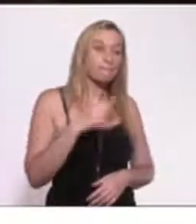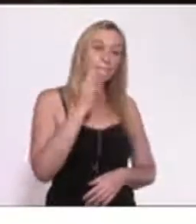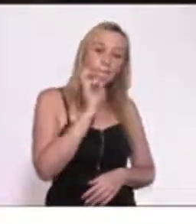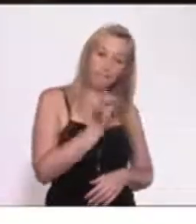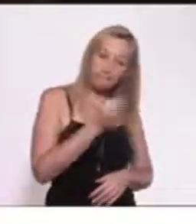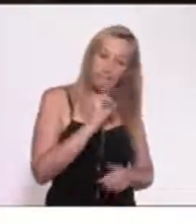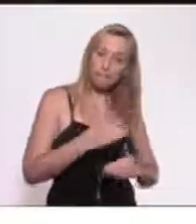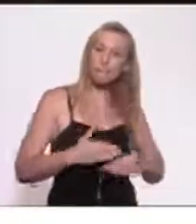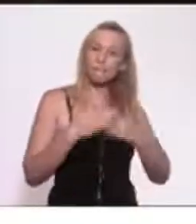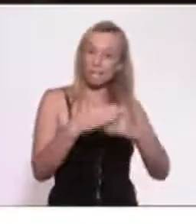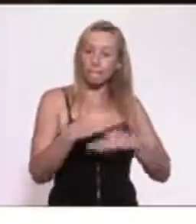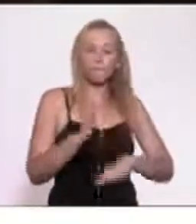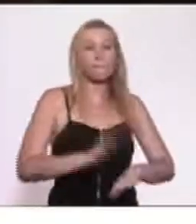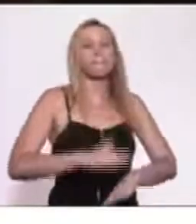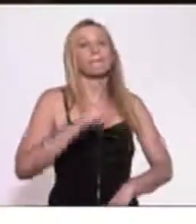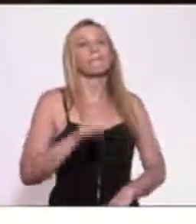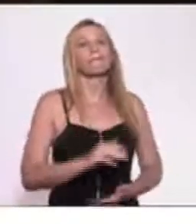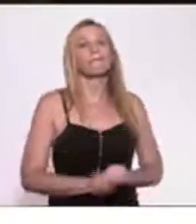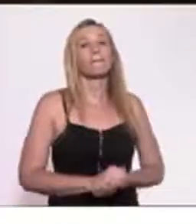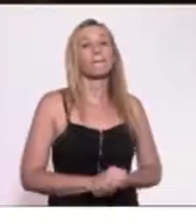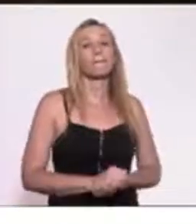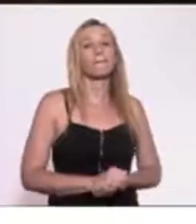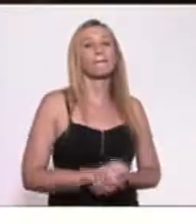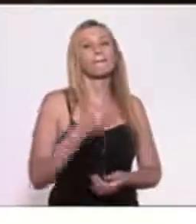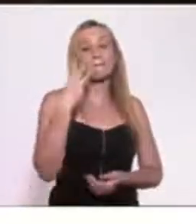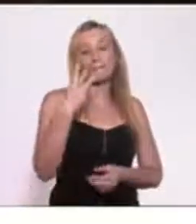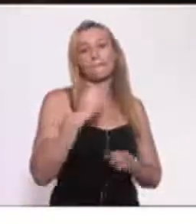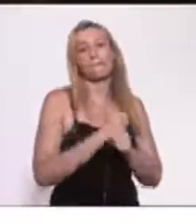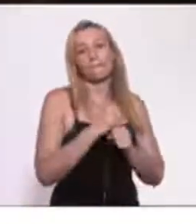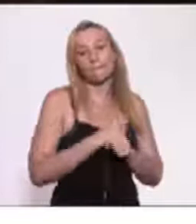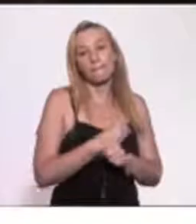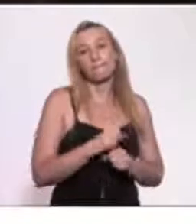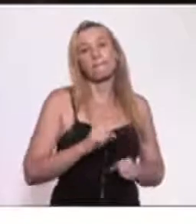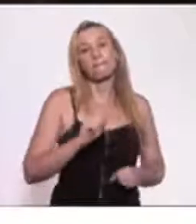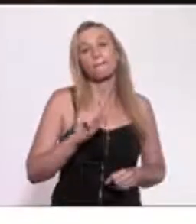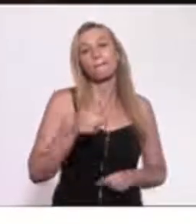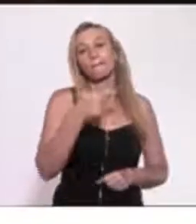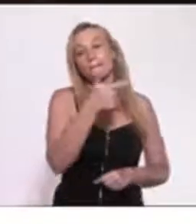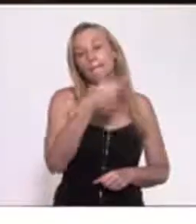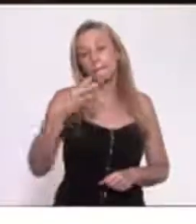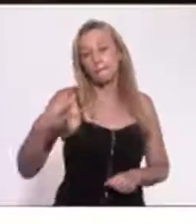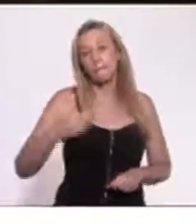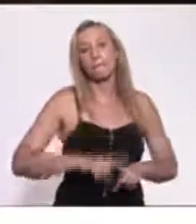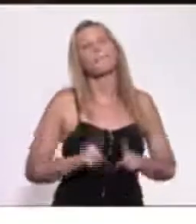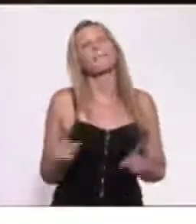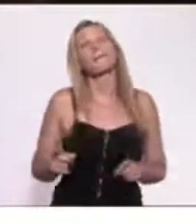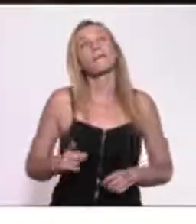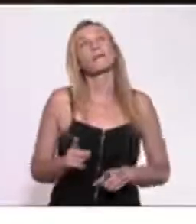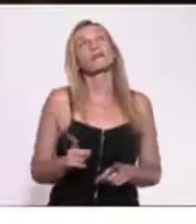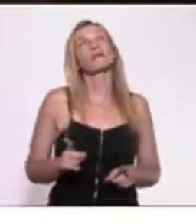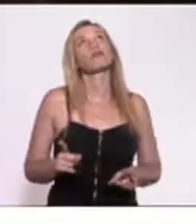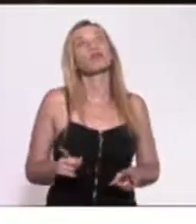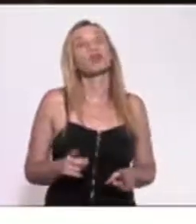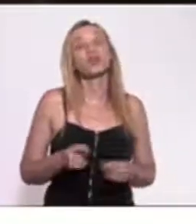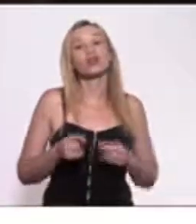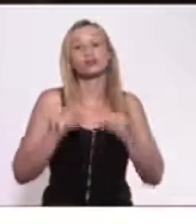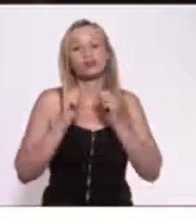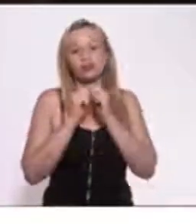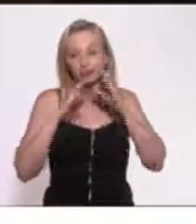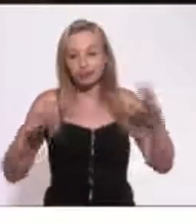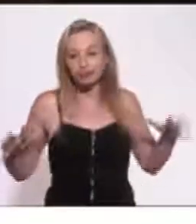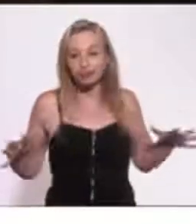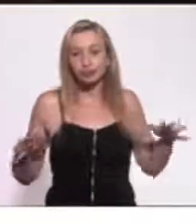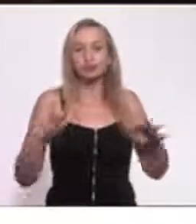conseguir prorrogar o regime de recuperação fiscal por mais 3 anos, indo até 2023. Mas essa extensão